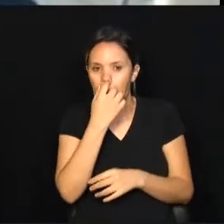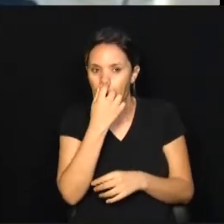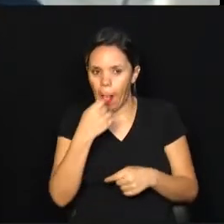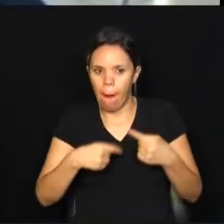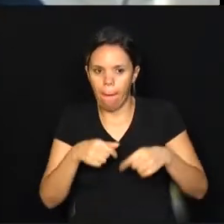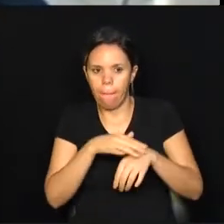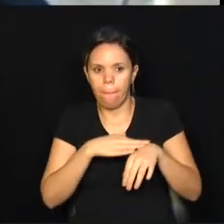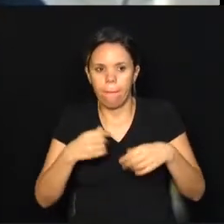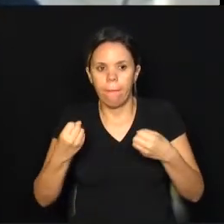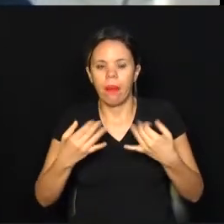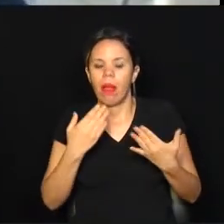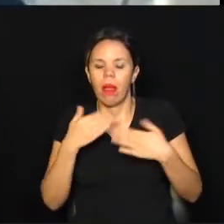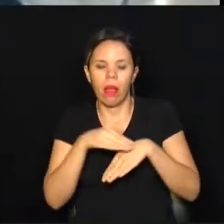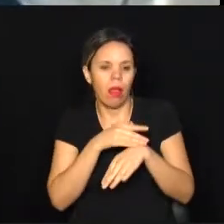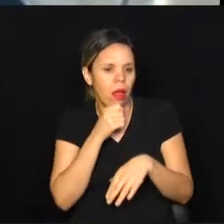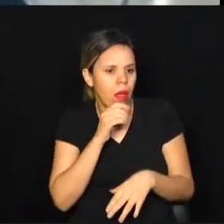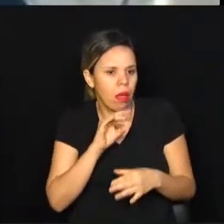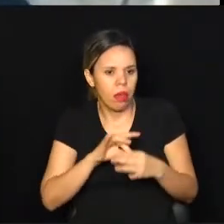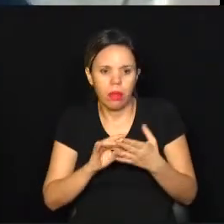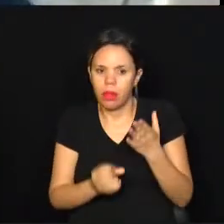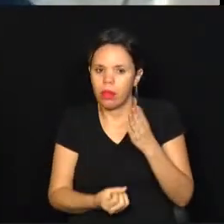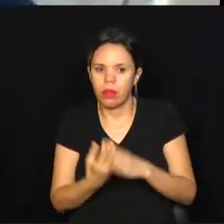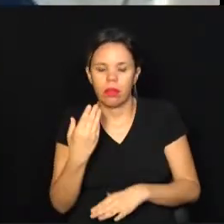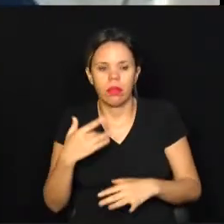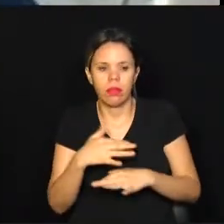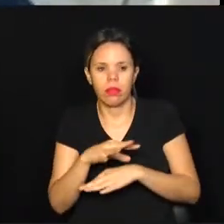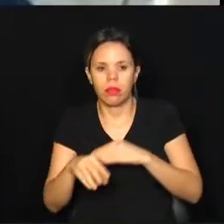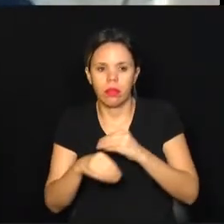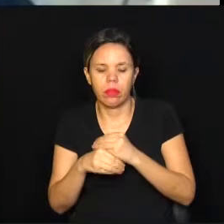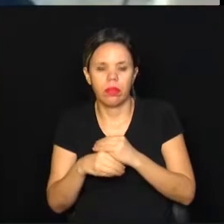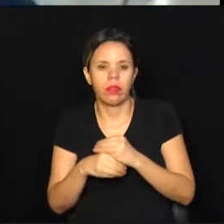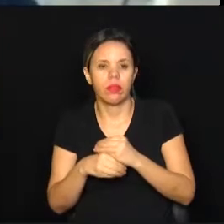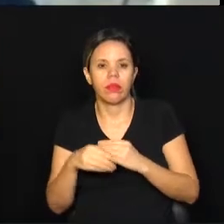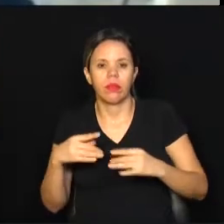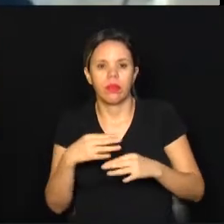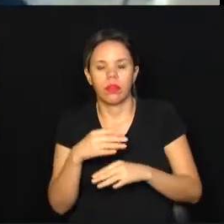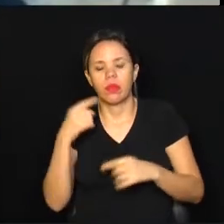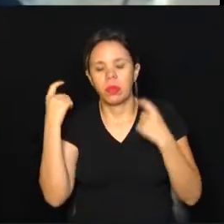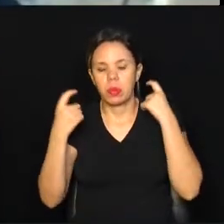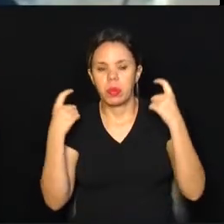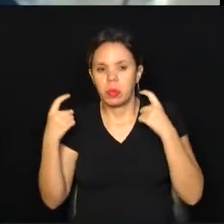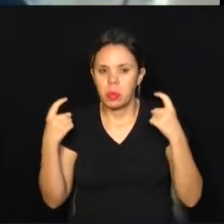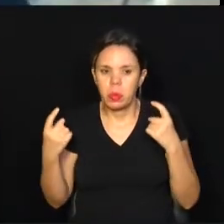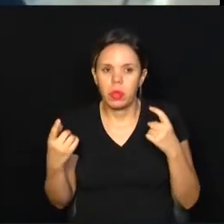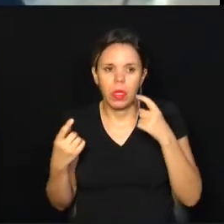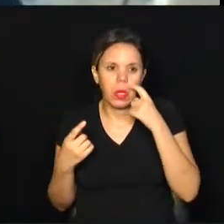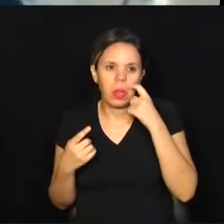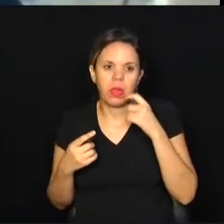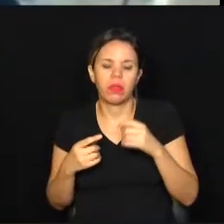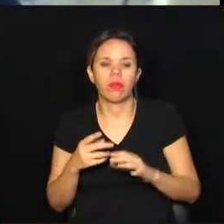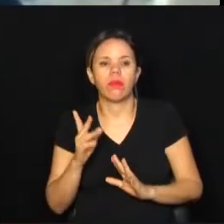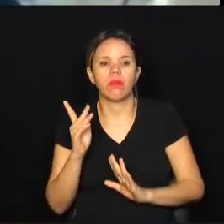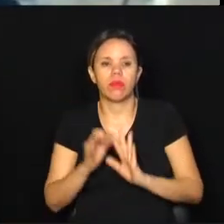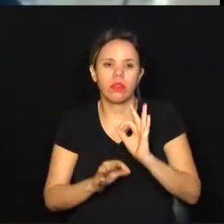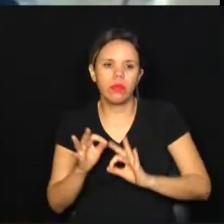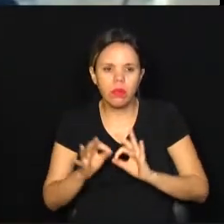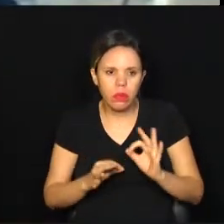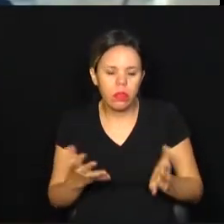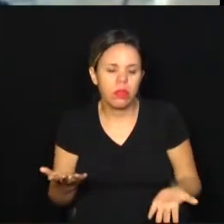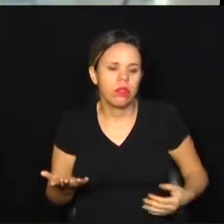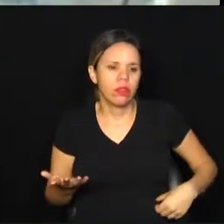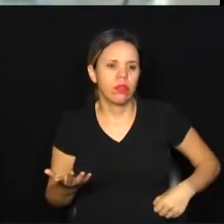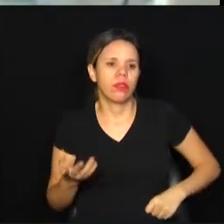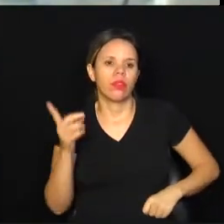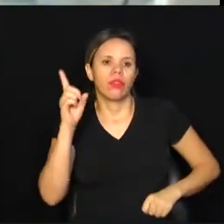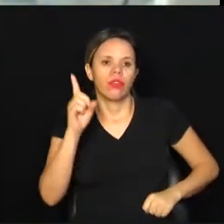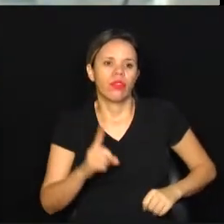debatidas e não se consolidaram no plano diretor, eu fico sempre preocupado, porque com a ausência da participação,